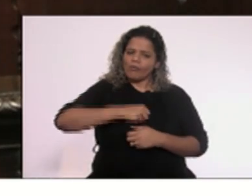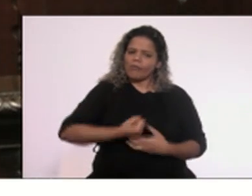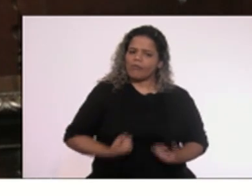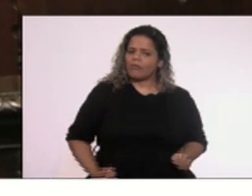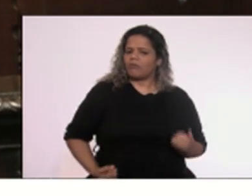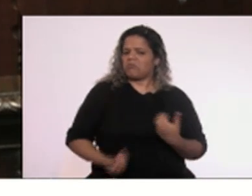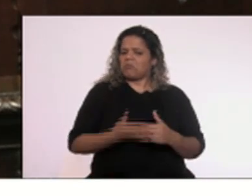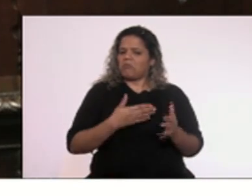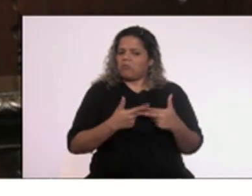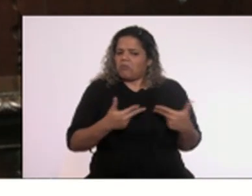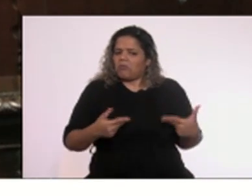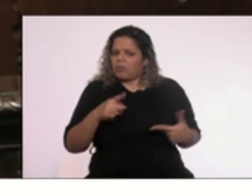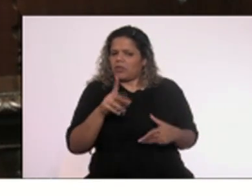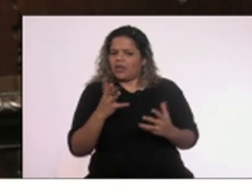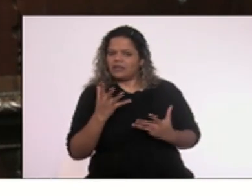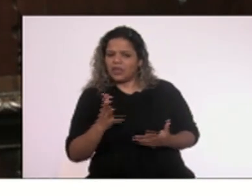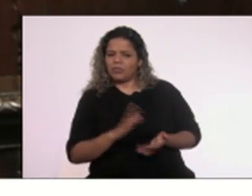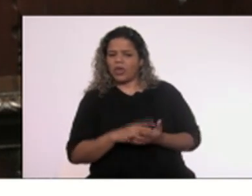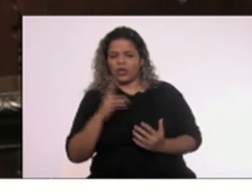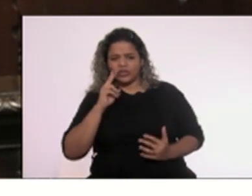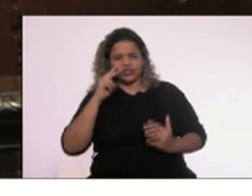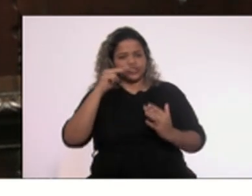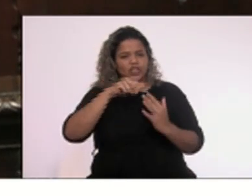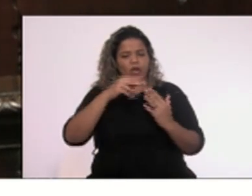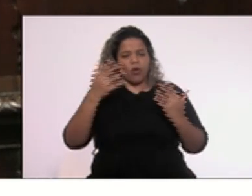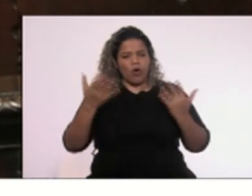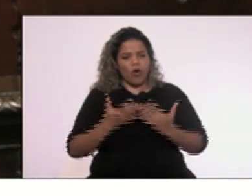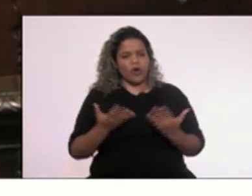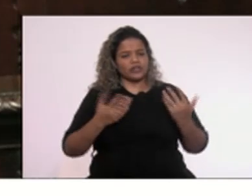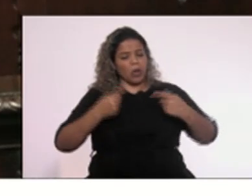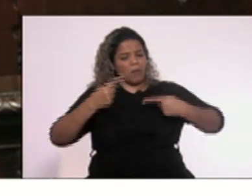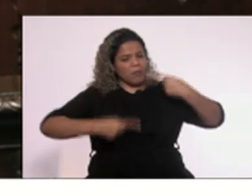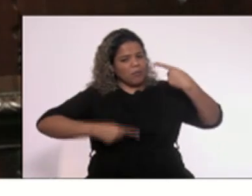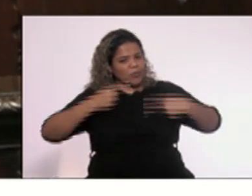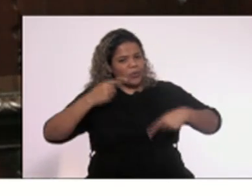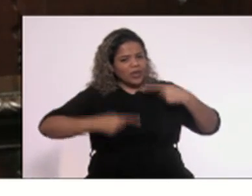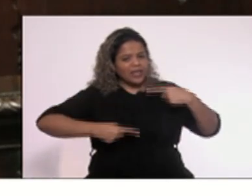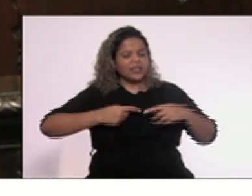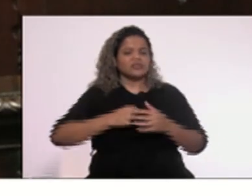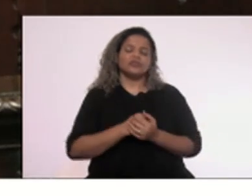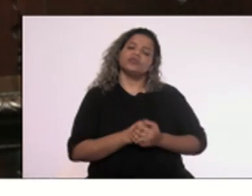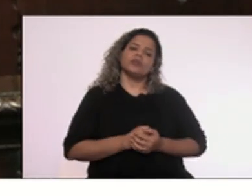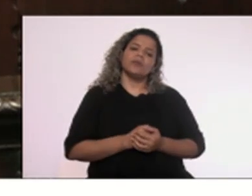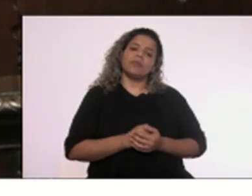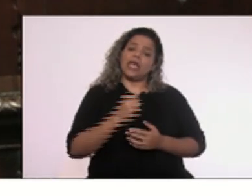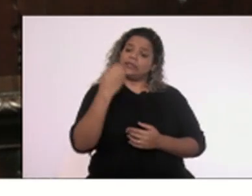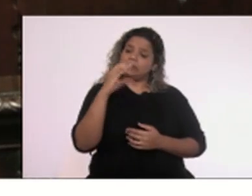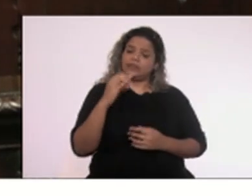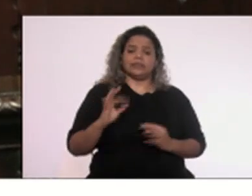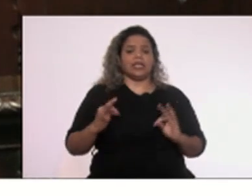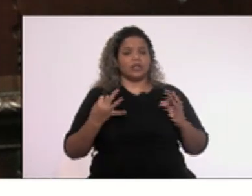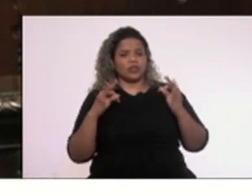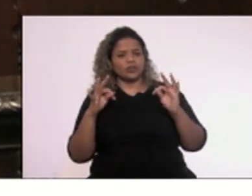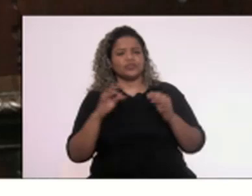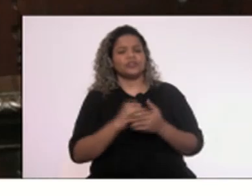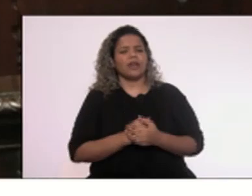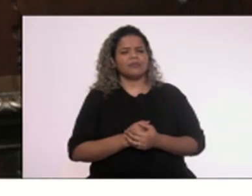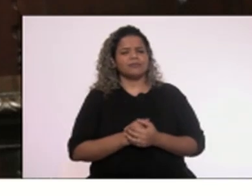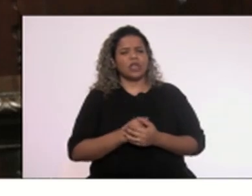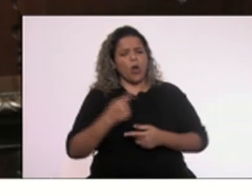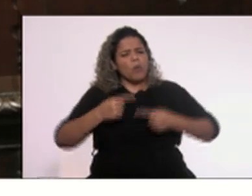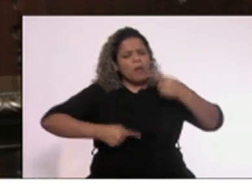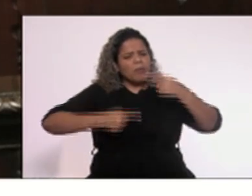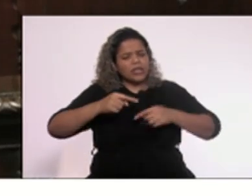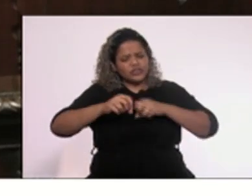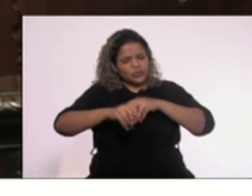bem entender. O que eu enxergo hoje, senhor presidente, é uma política de ciência e tecnologia, uma política